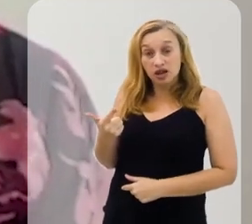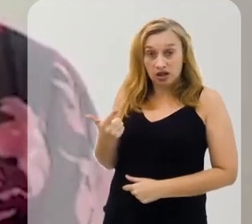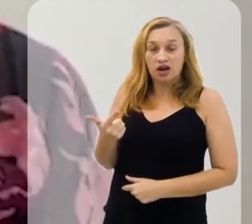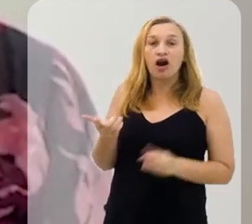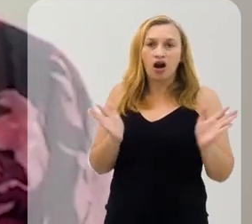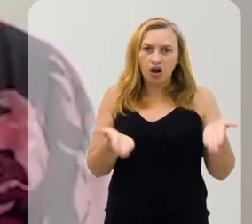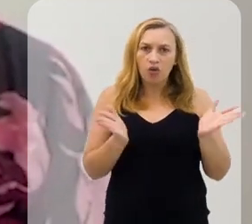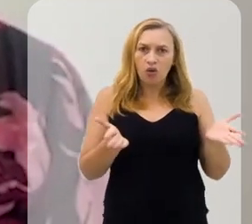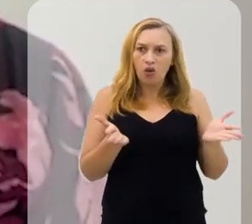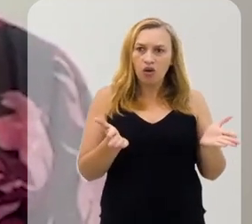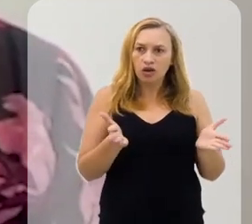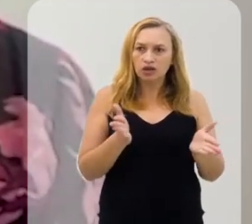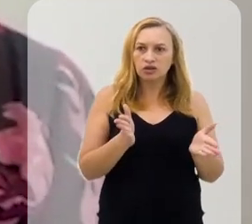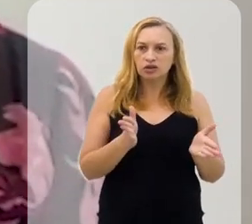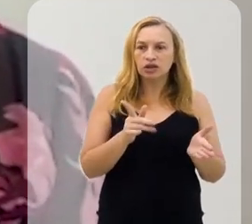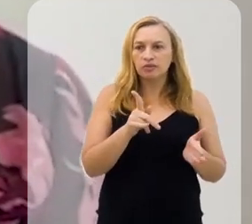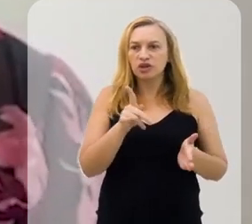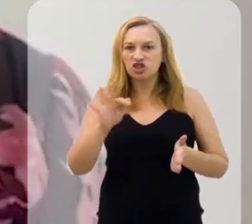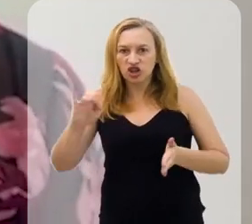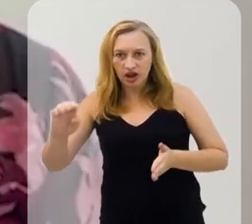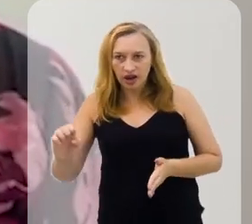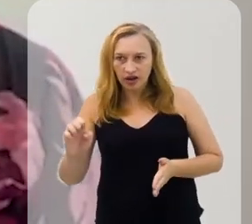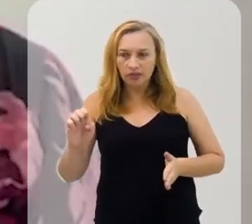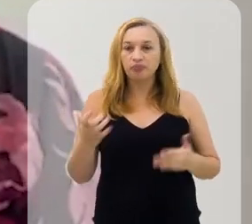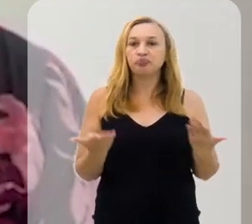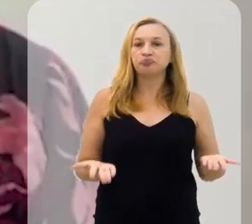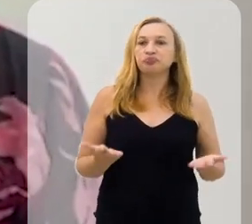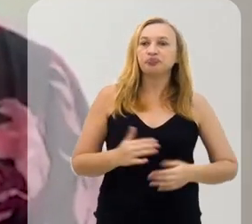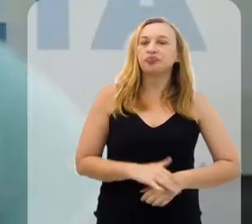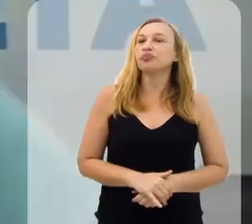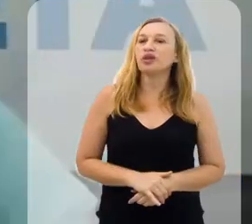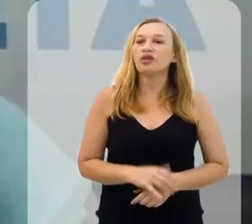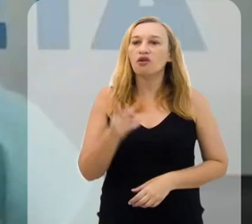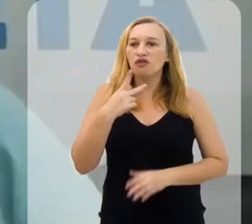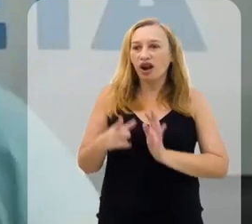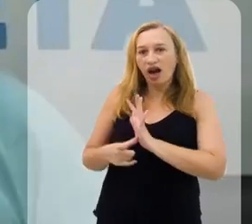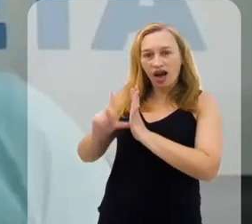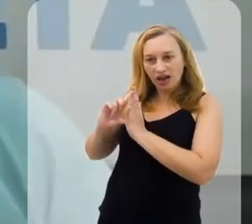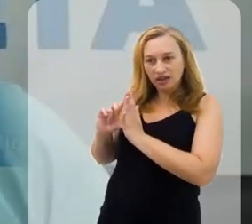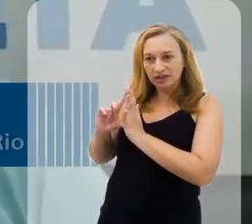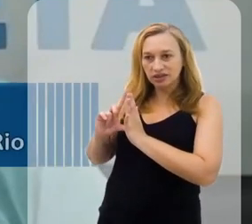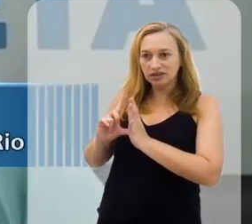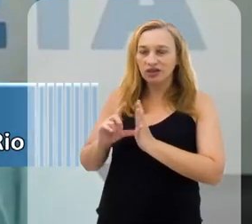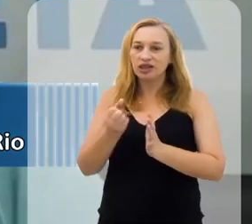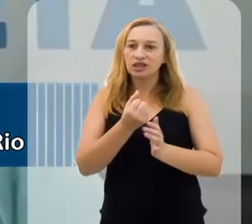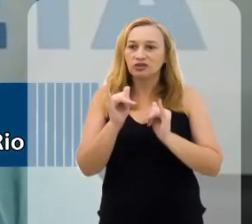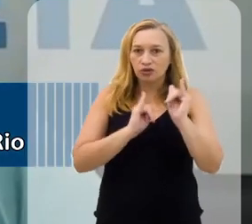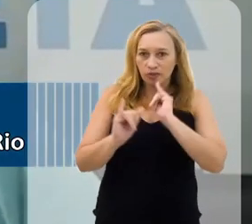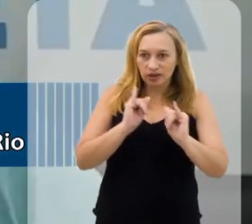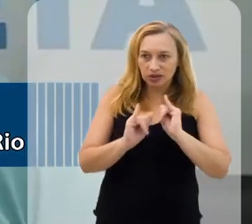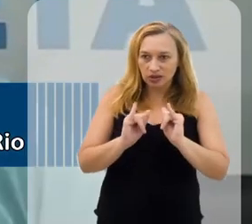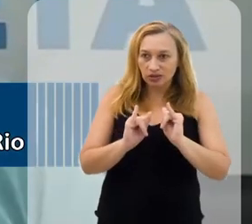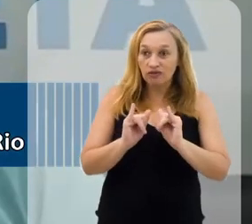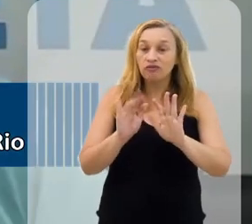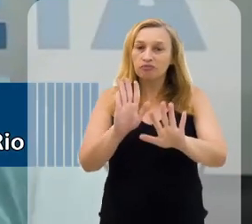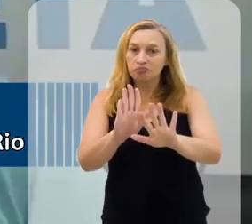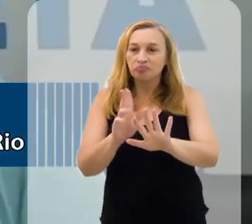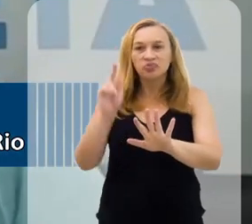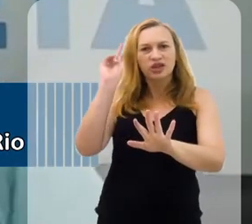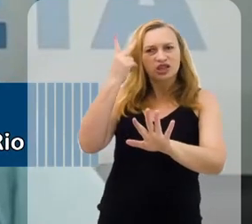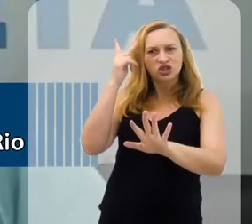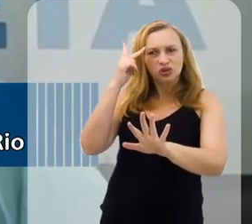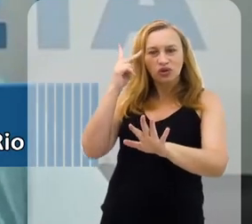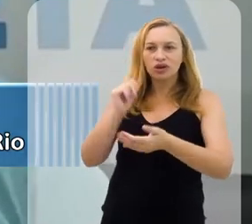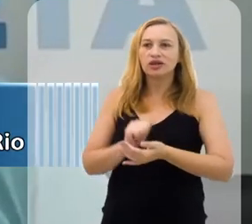gente que está evidenciado no censo agropecuário do IBGE? E vou contar, antes um pouquinho de eu falar sobre os números, né, quero dizer um